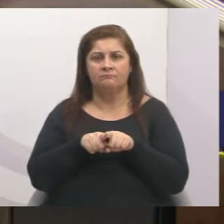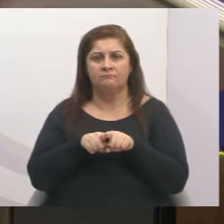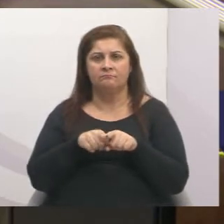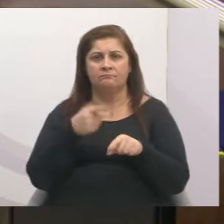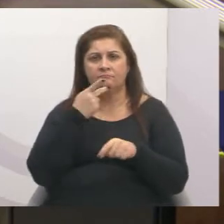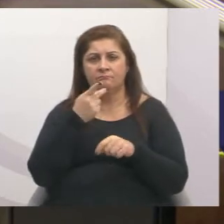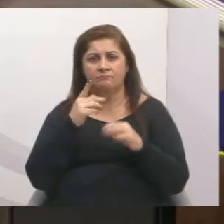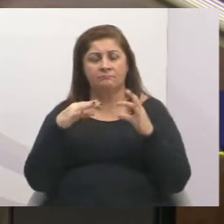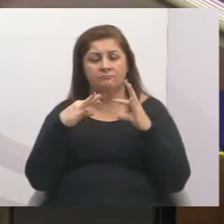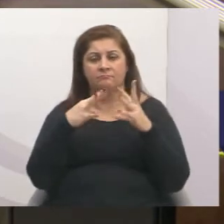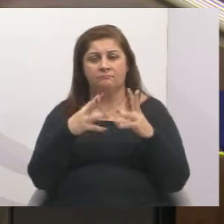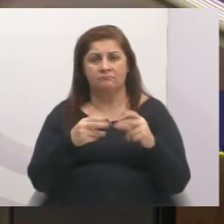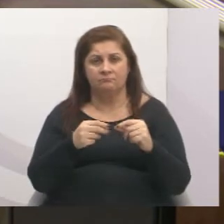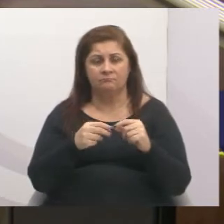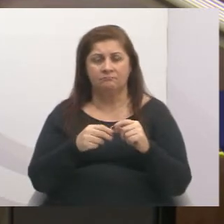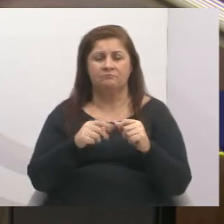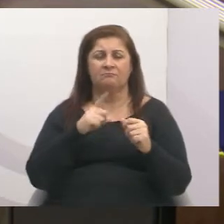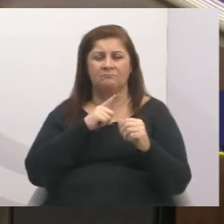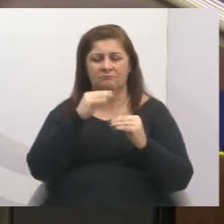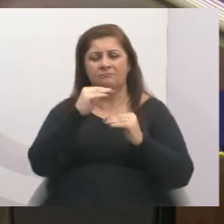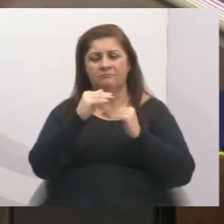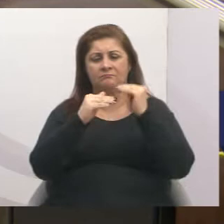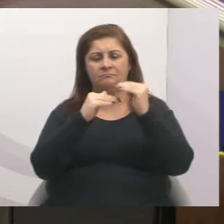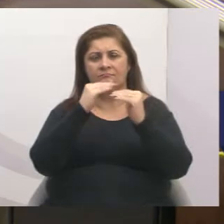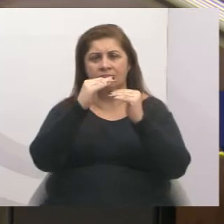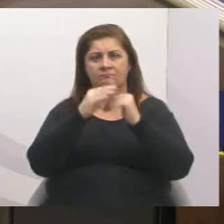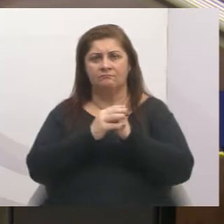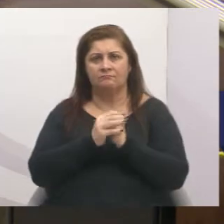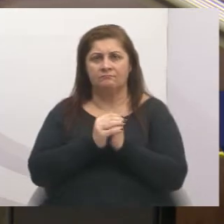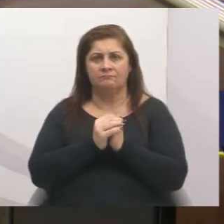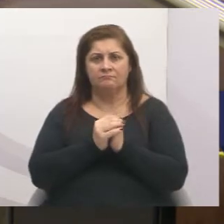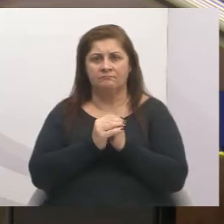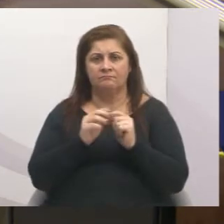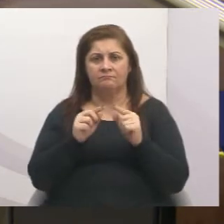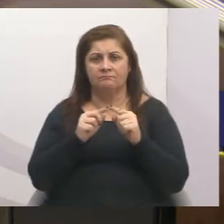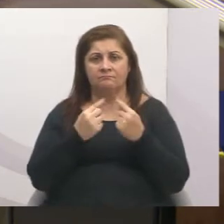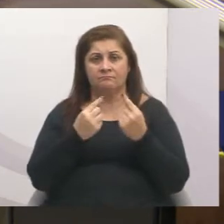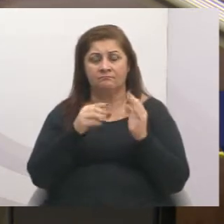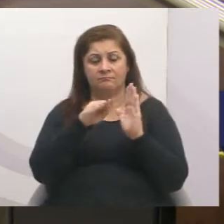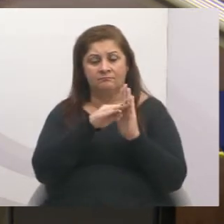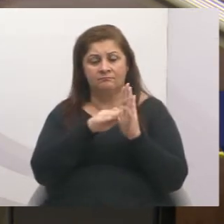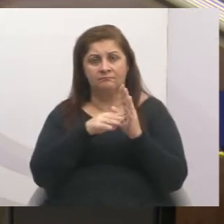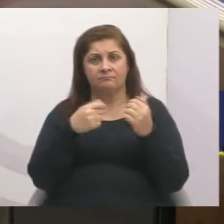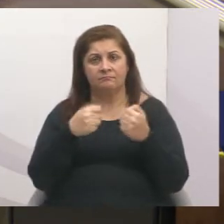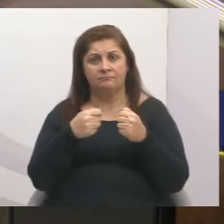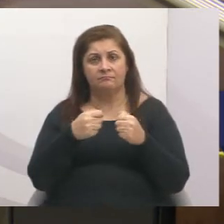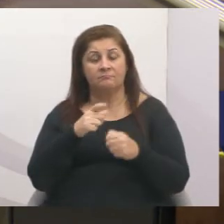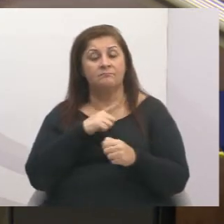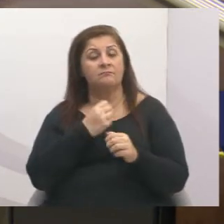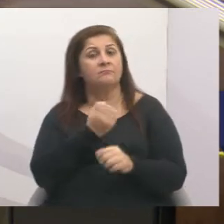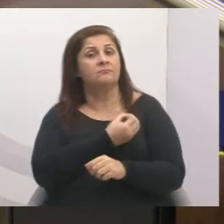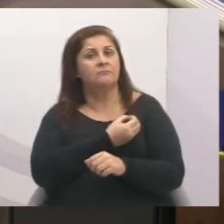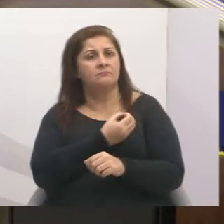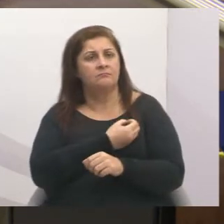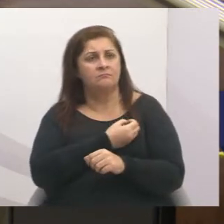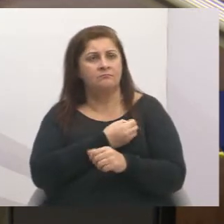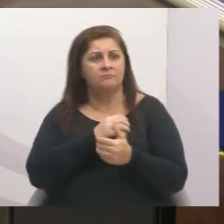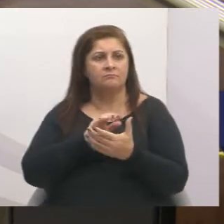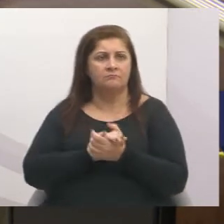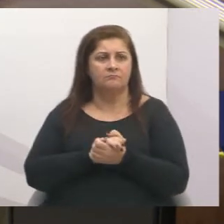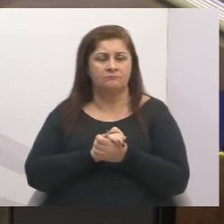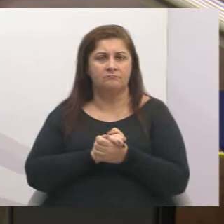as medidas, houve avanço, mas as medidas têm que vir acompanhadas de número. E eu,